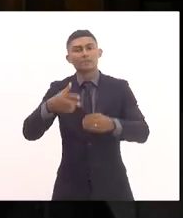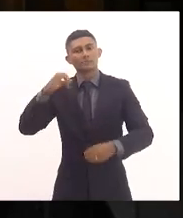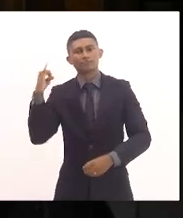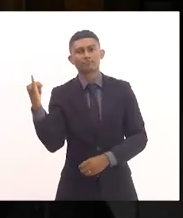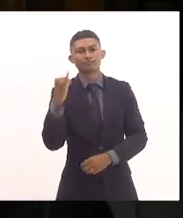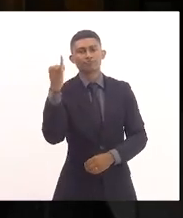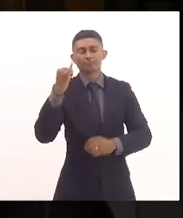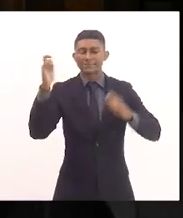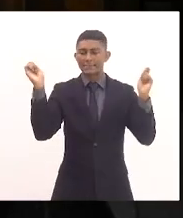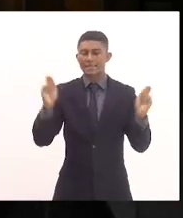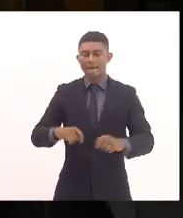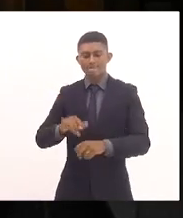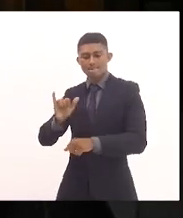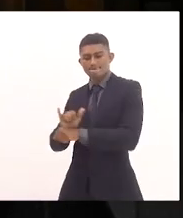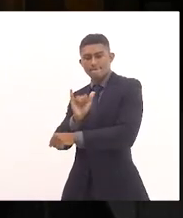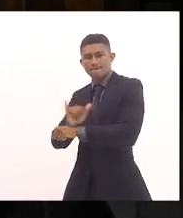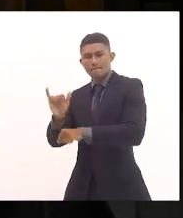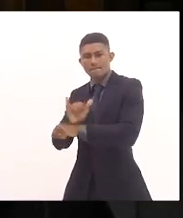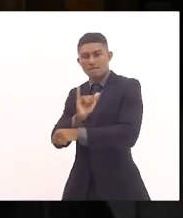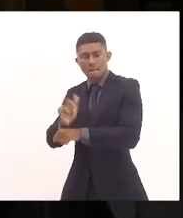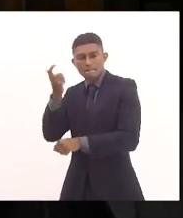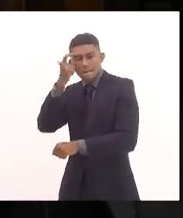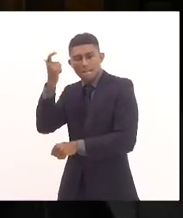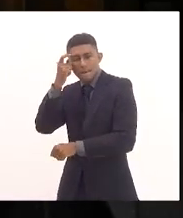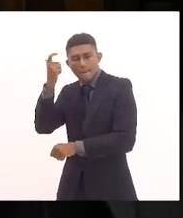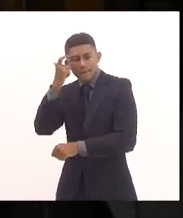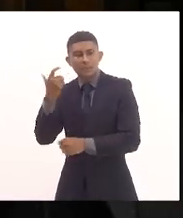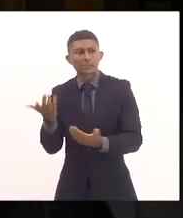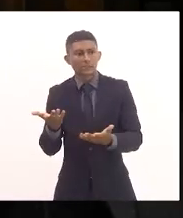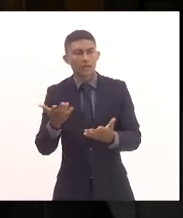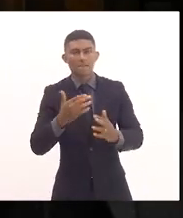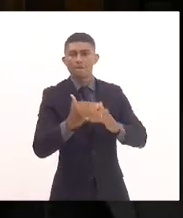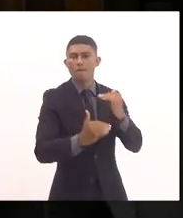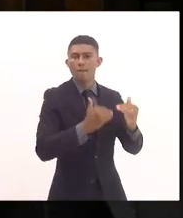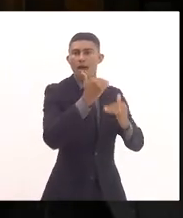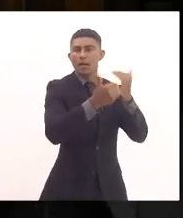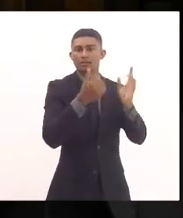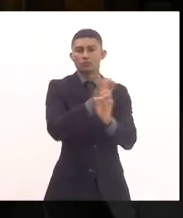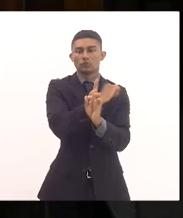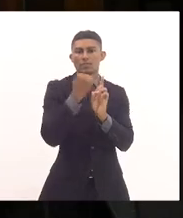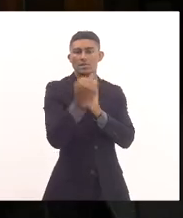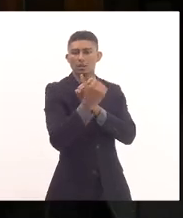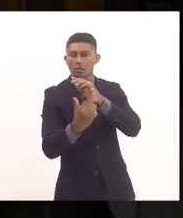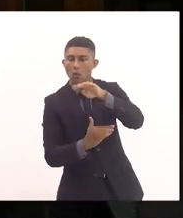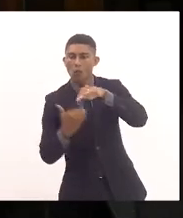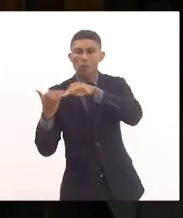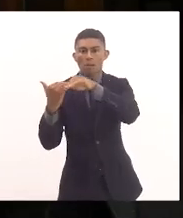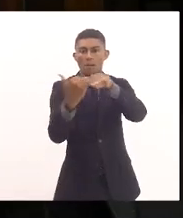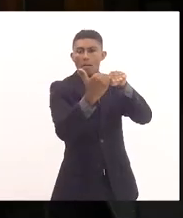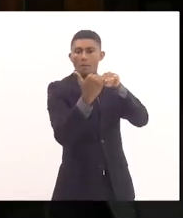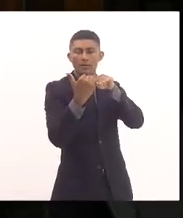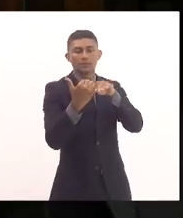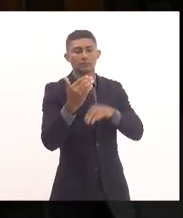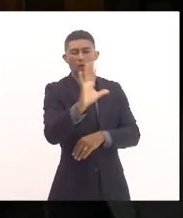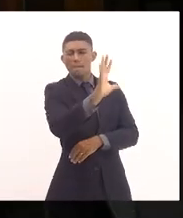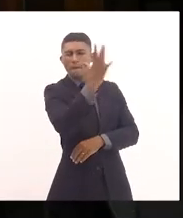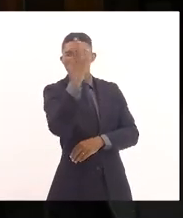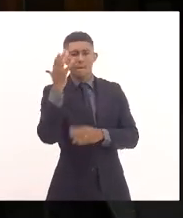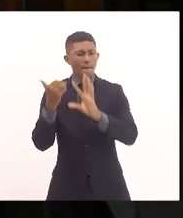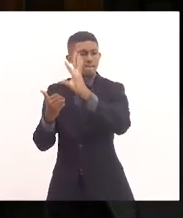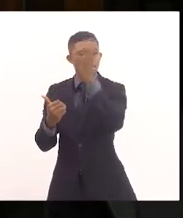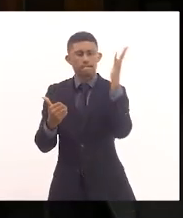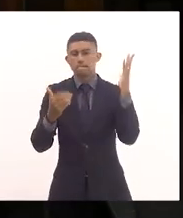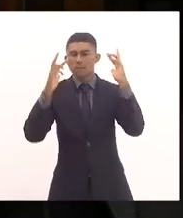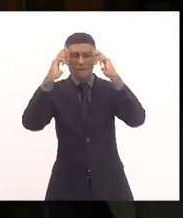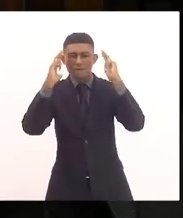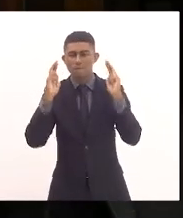pensar esse desenvolvimento com equidade social, esse desenvolvimento com respeito ao meio ambiente. Então,